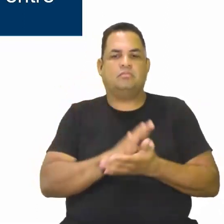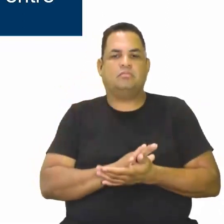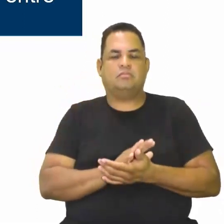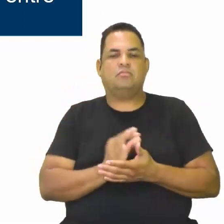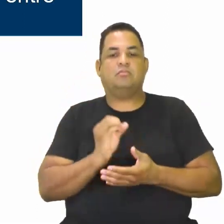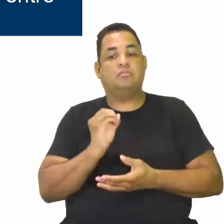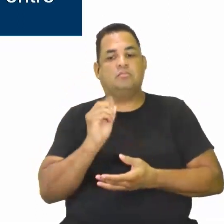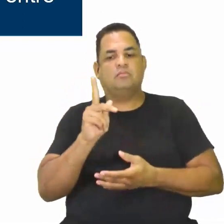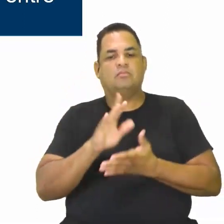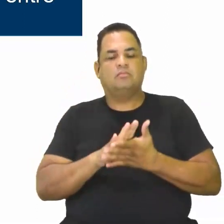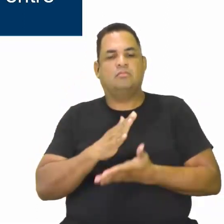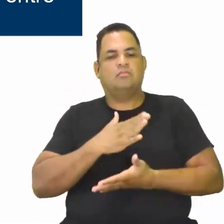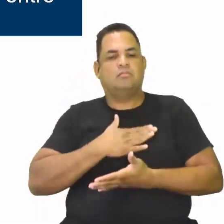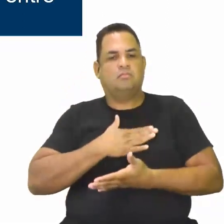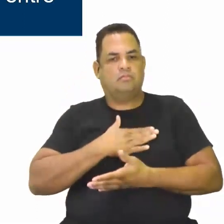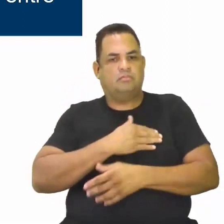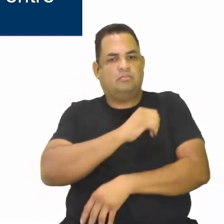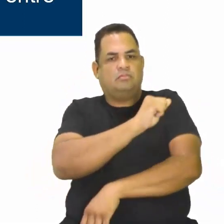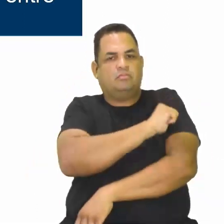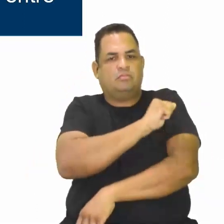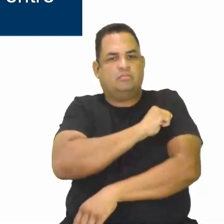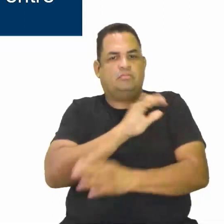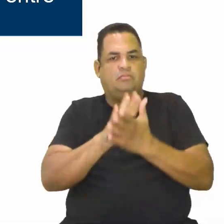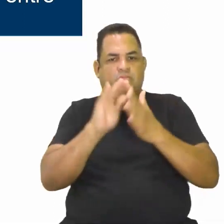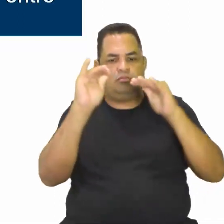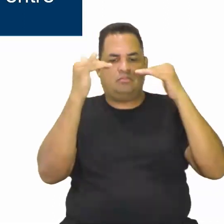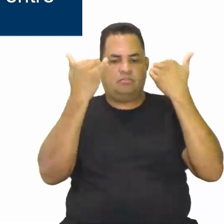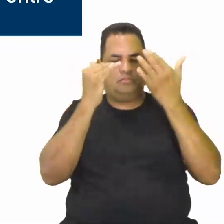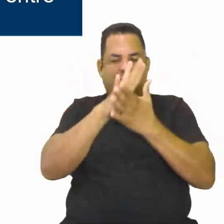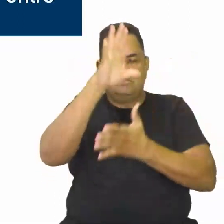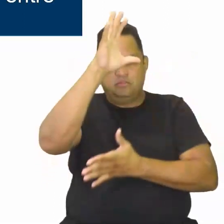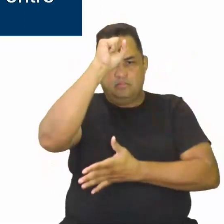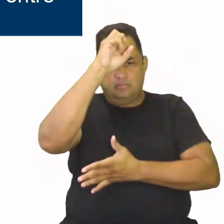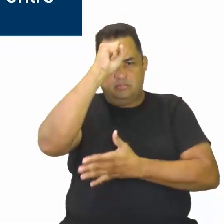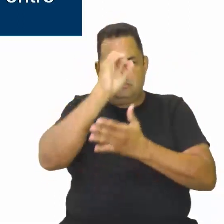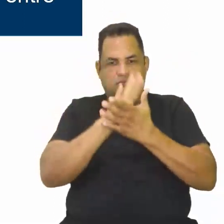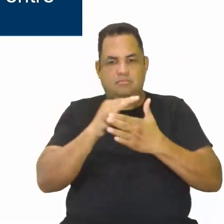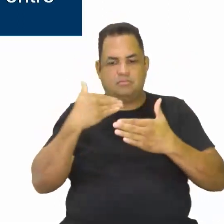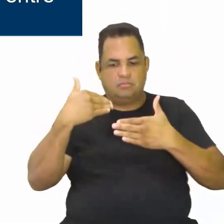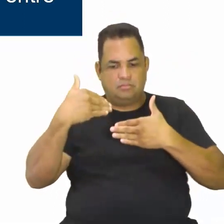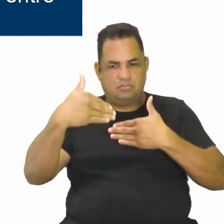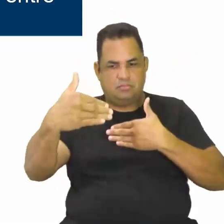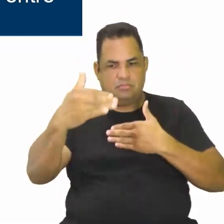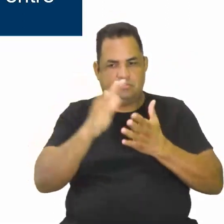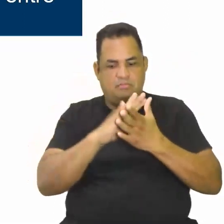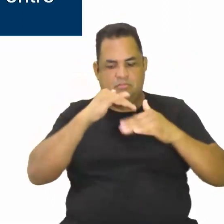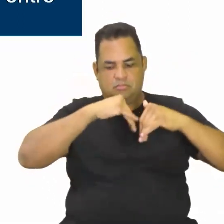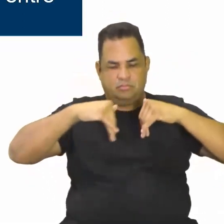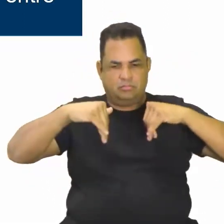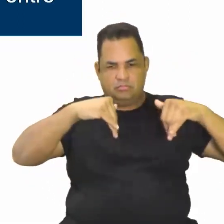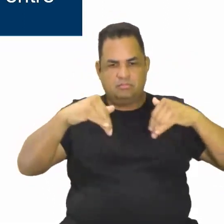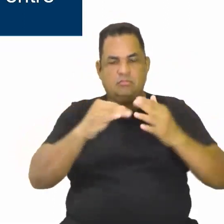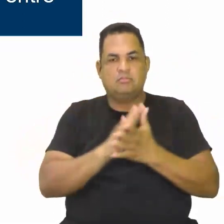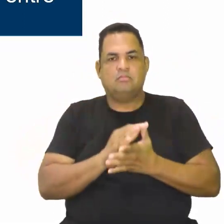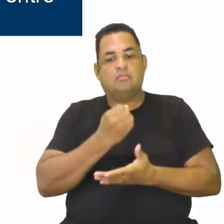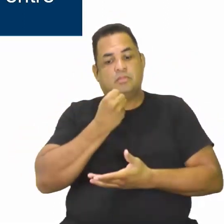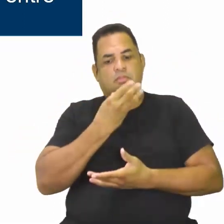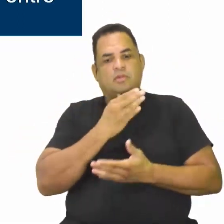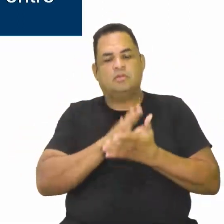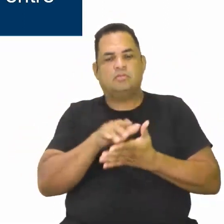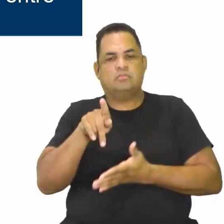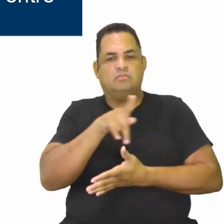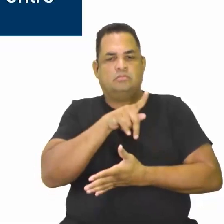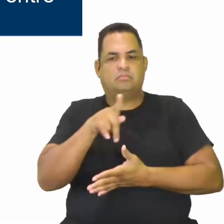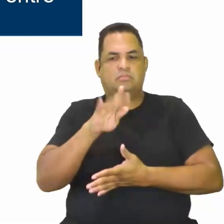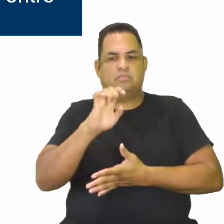outros. Ok, meu aluno? Então, fique ligado que você vai aprender os processos de separação. Tudo bem, professora Sabrina?